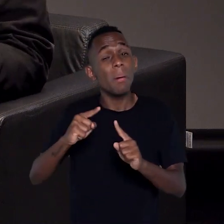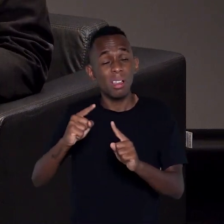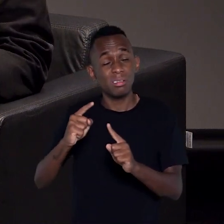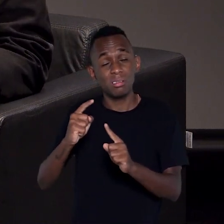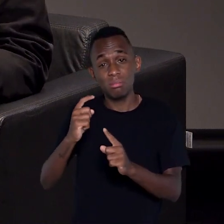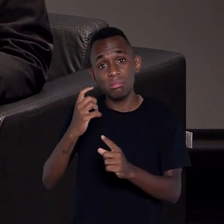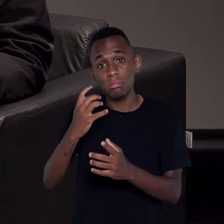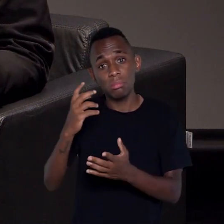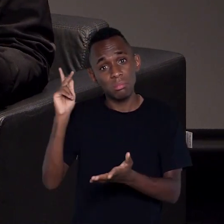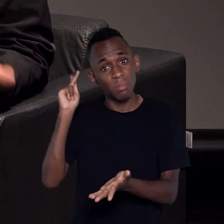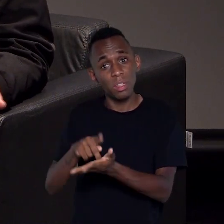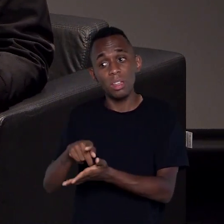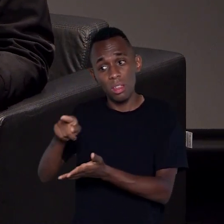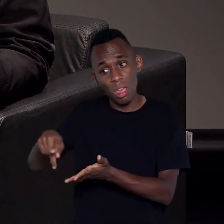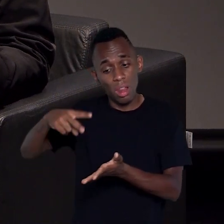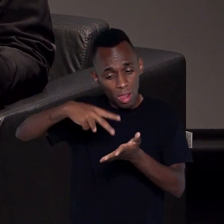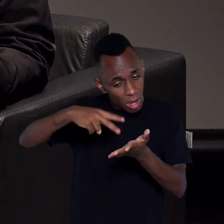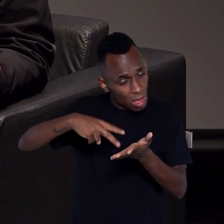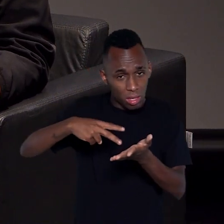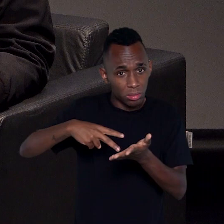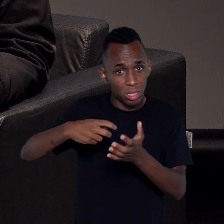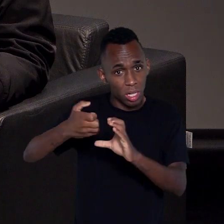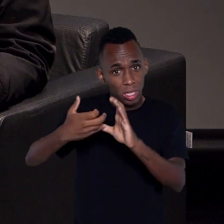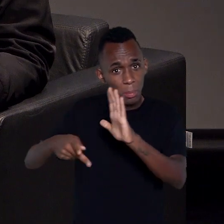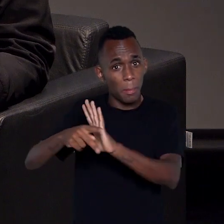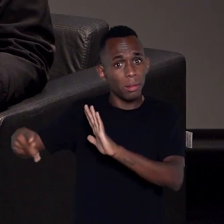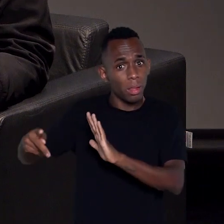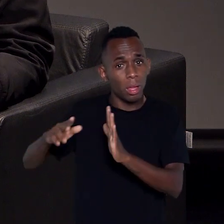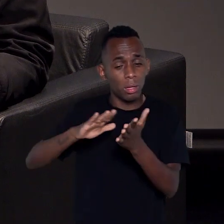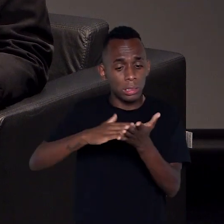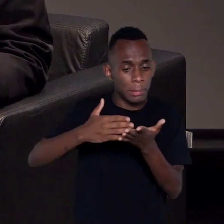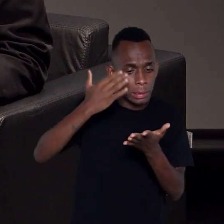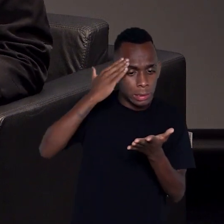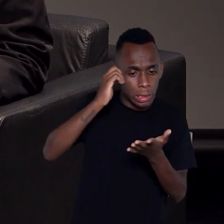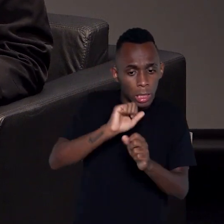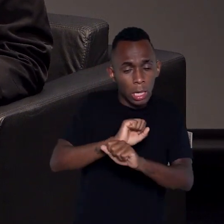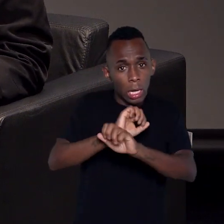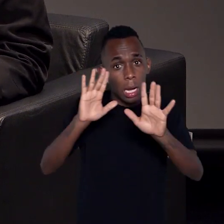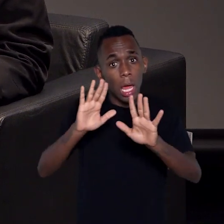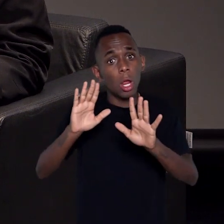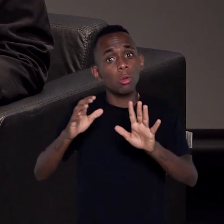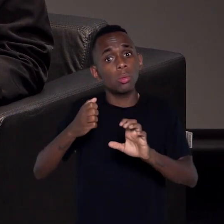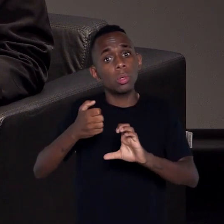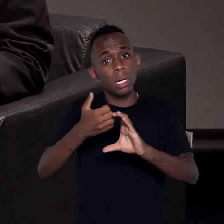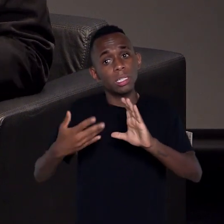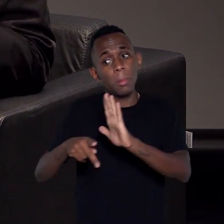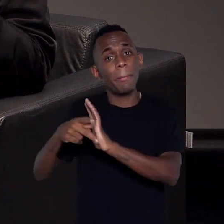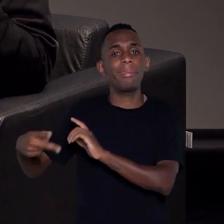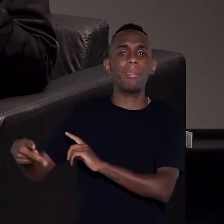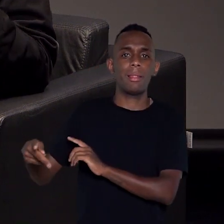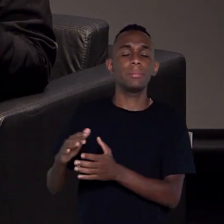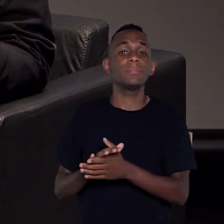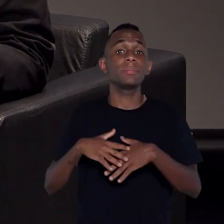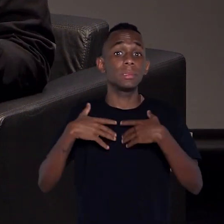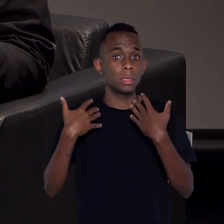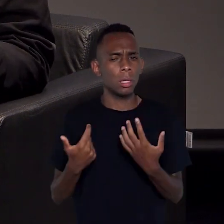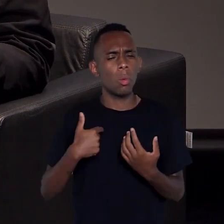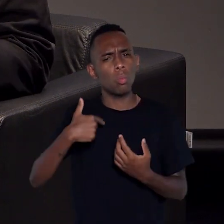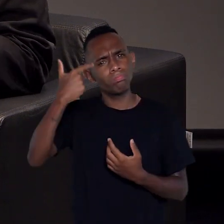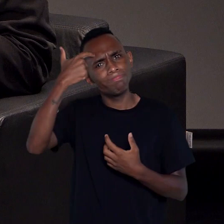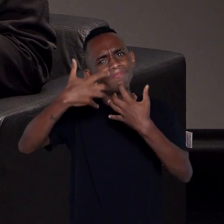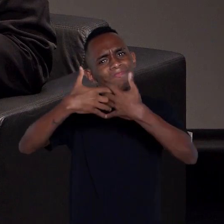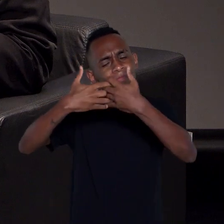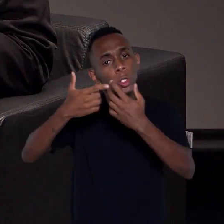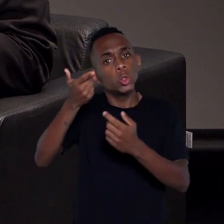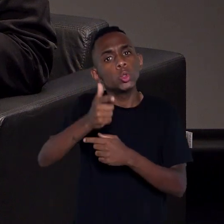mas que é legítima. Afinal, ela é leitora, ela pode interpretar como ela quiser aquela história. E aí isso me fez pensar mais